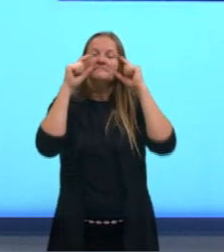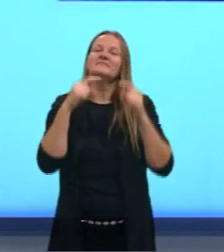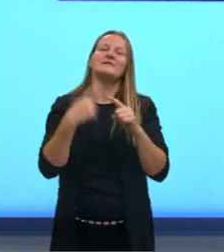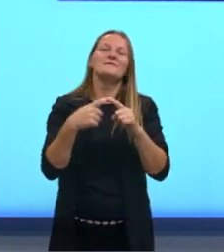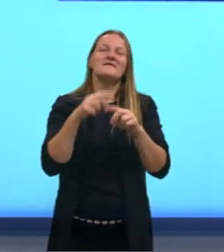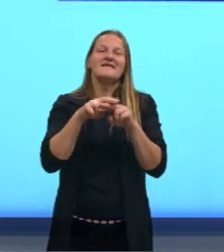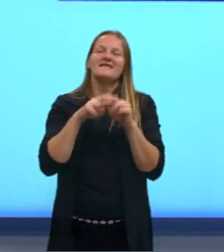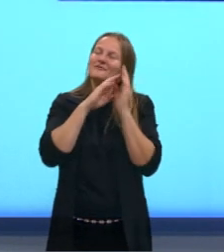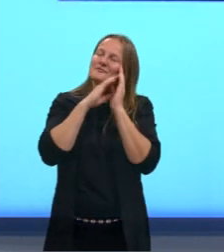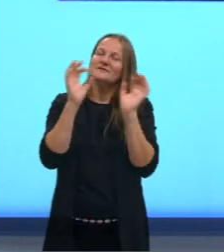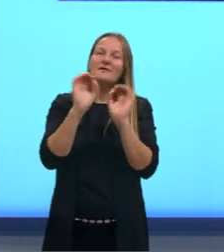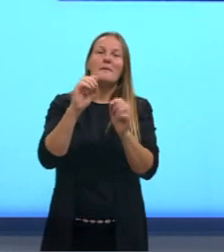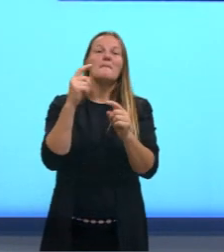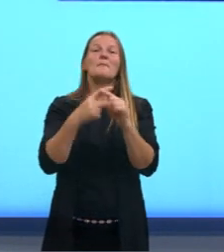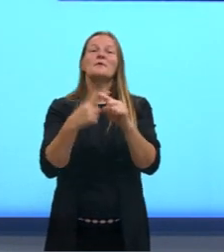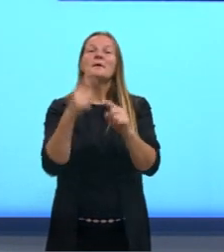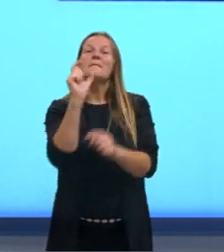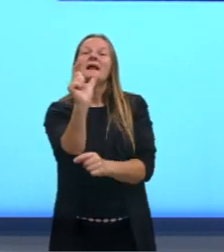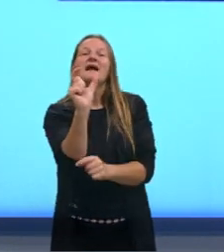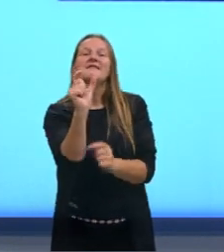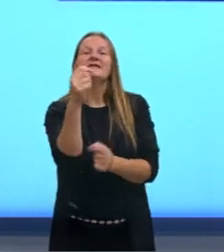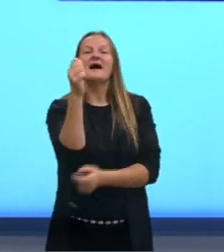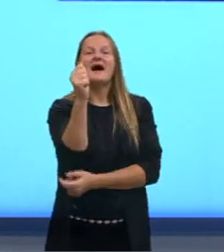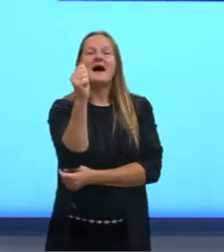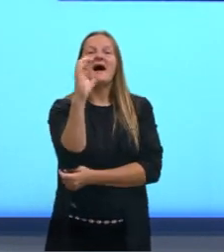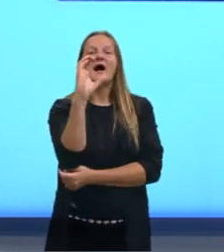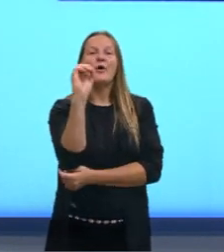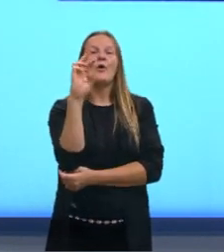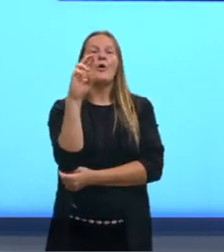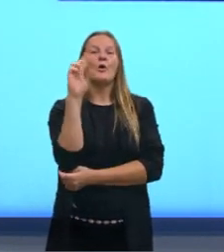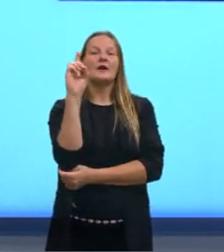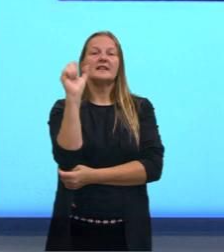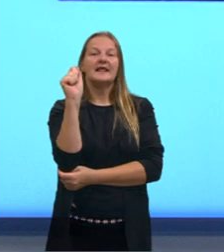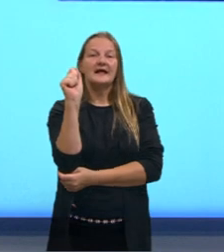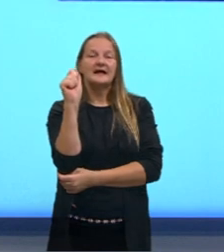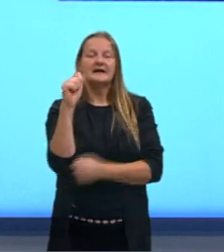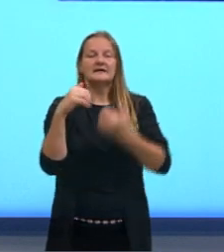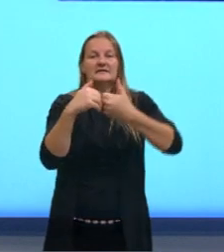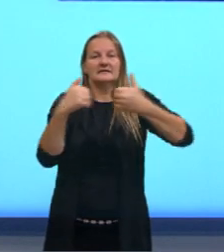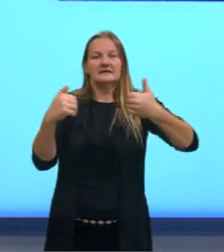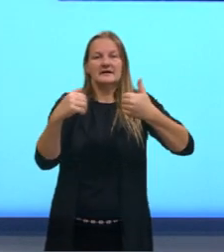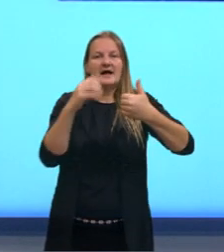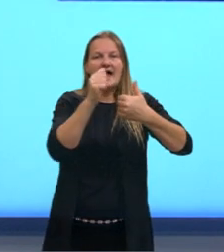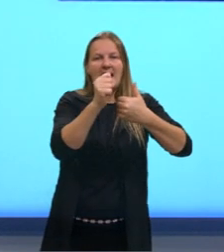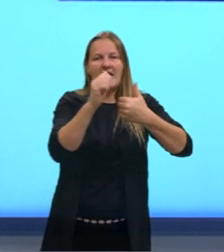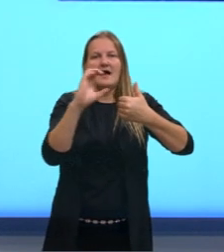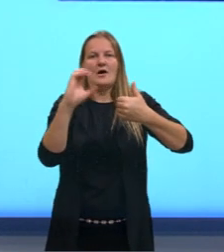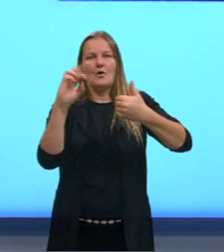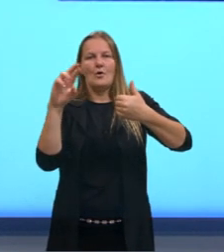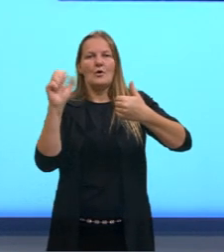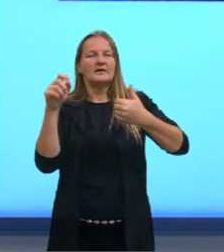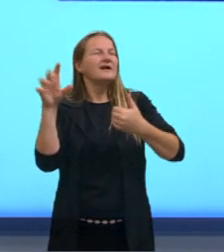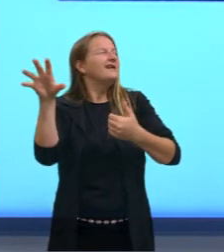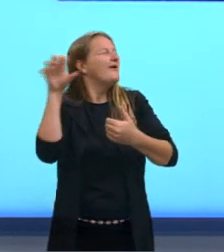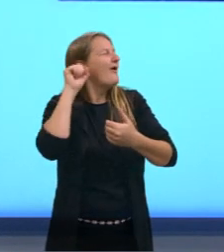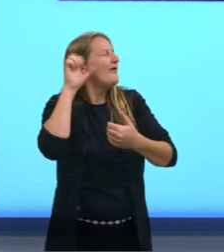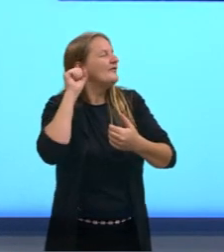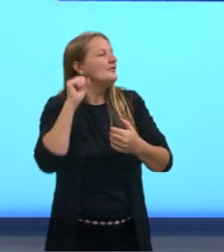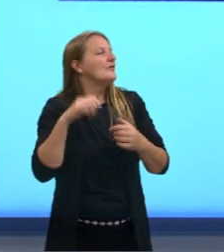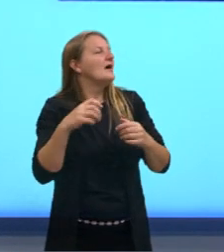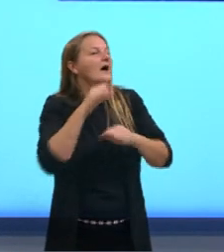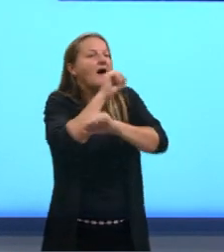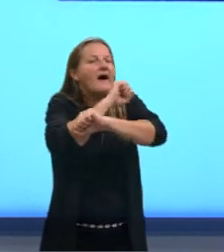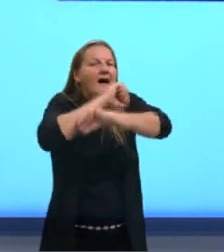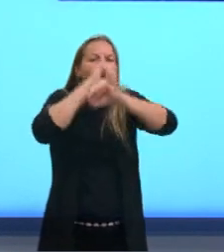e se acorda que aqui está separado ele ouviu como